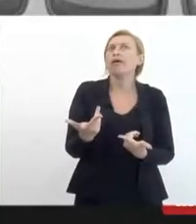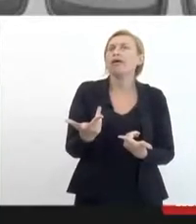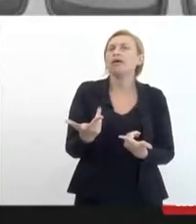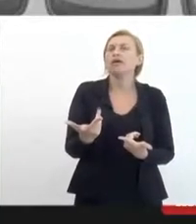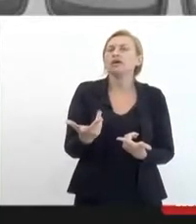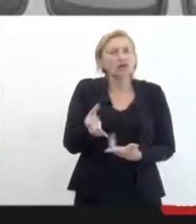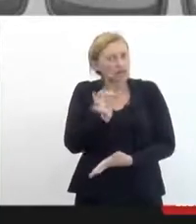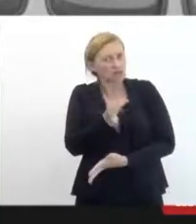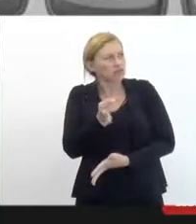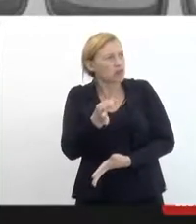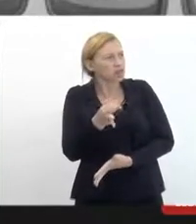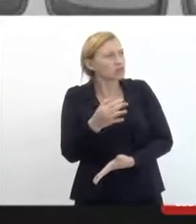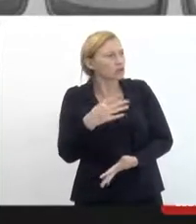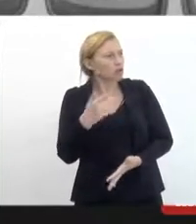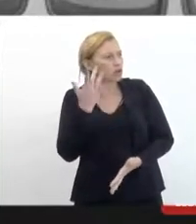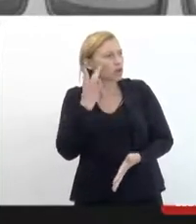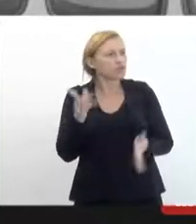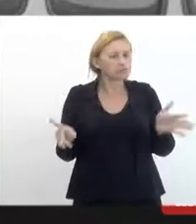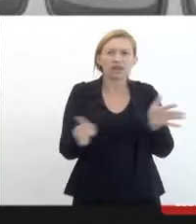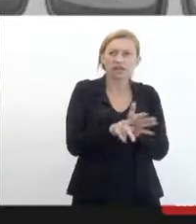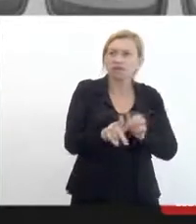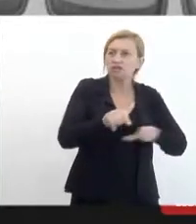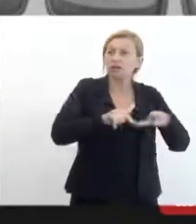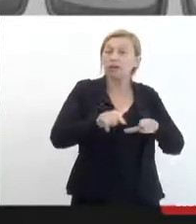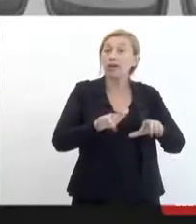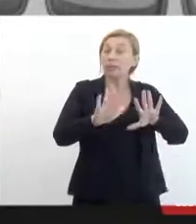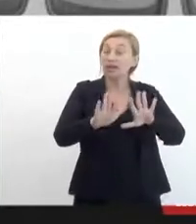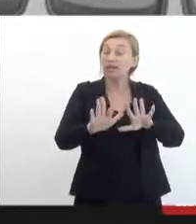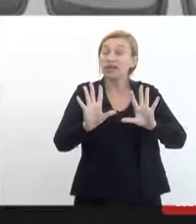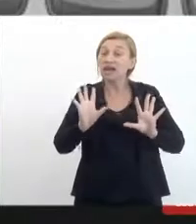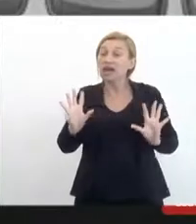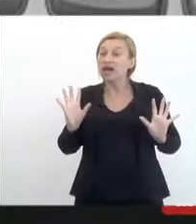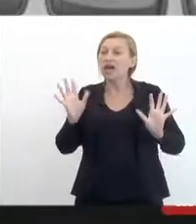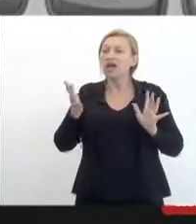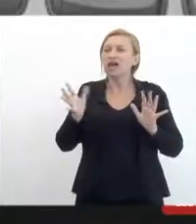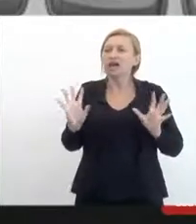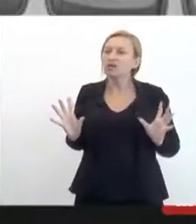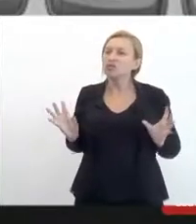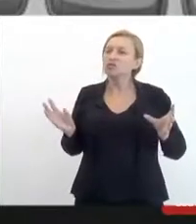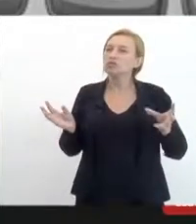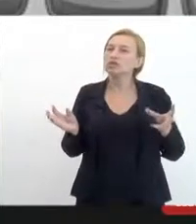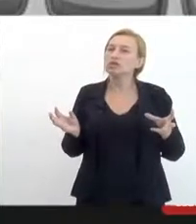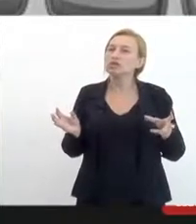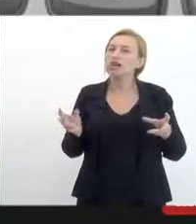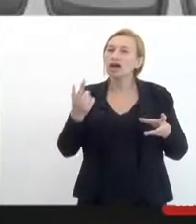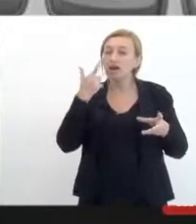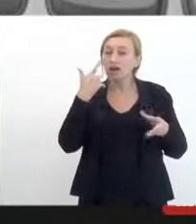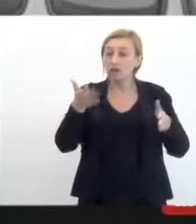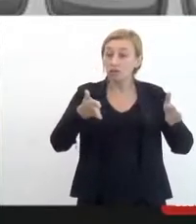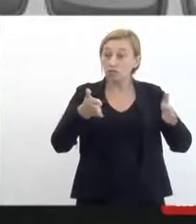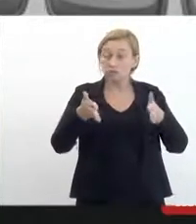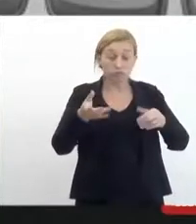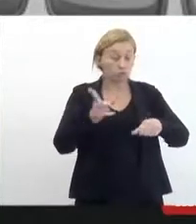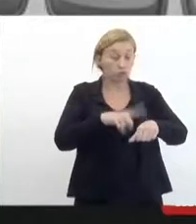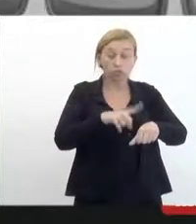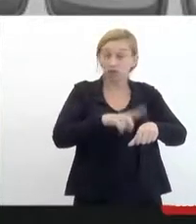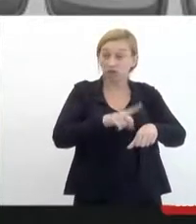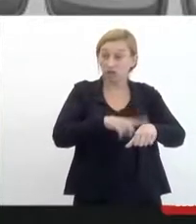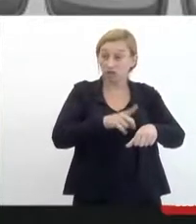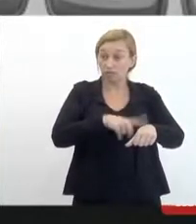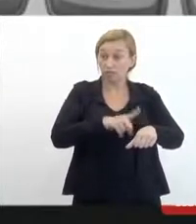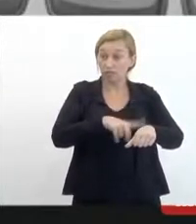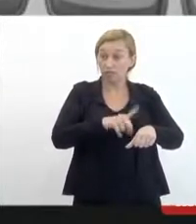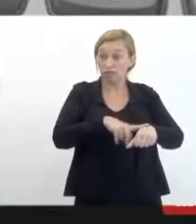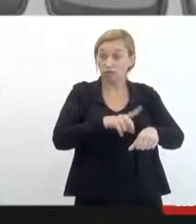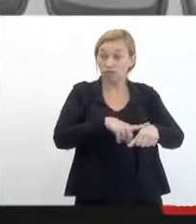e é óbvio, acho que faz parte do trabalho. A questão é a conciliação dos prazos de atendimento com o